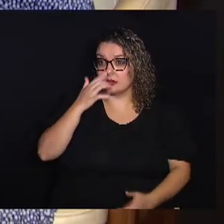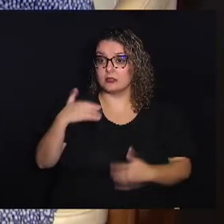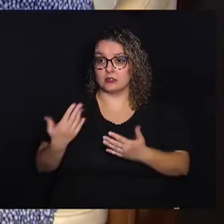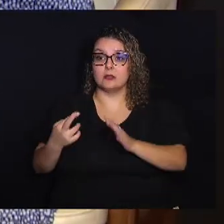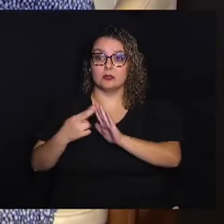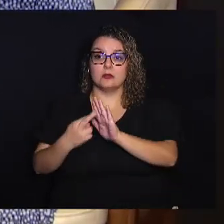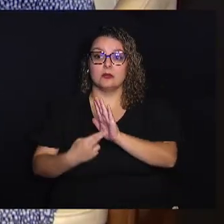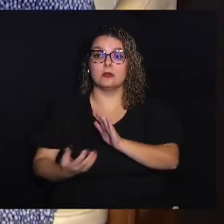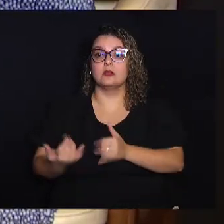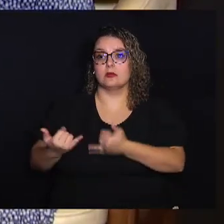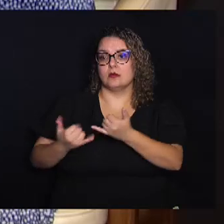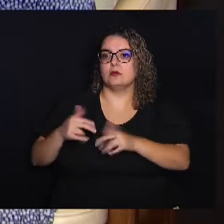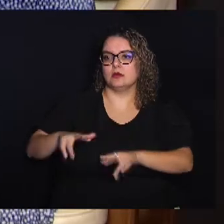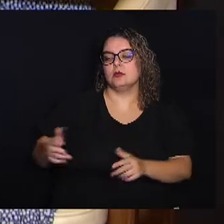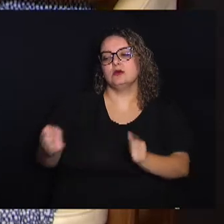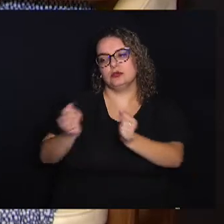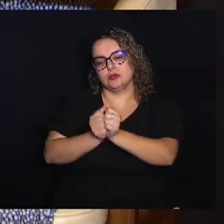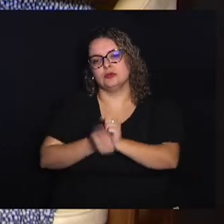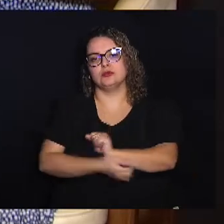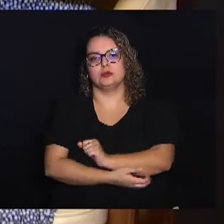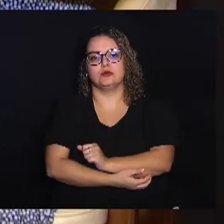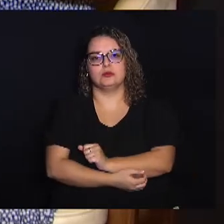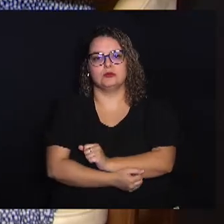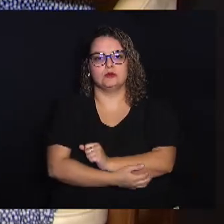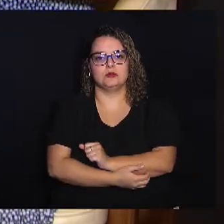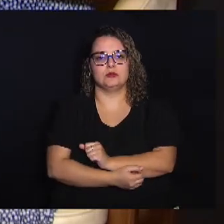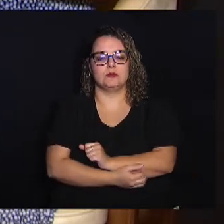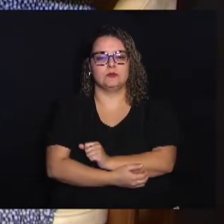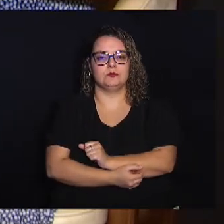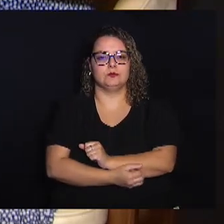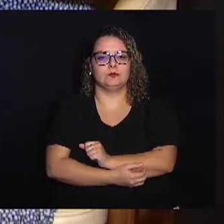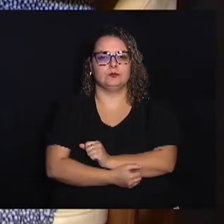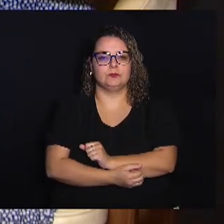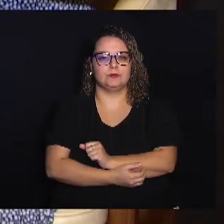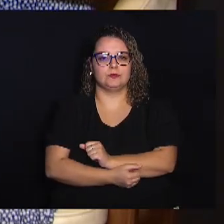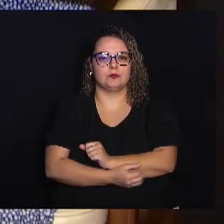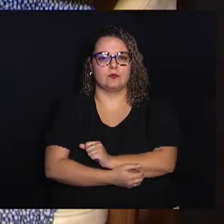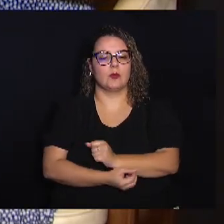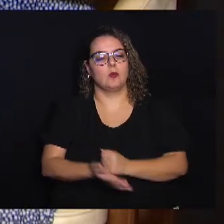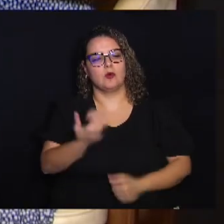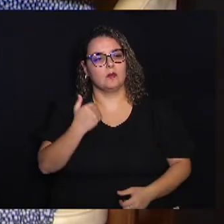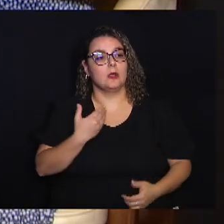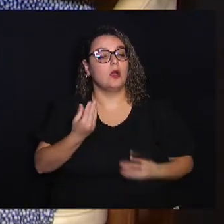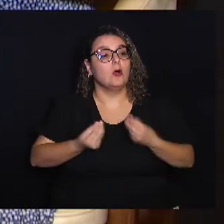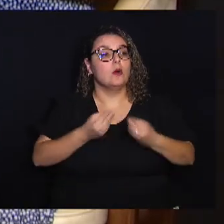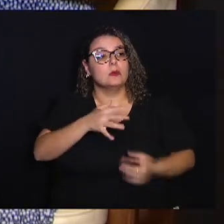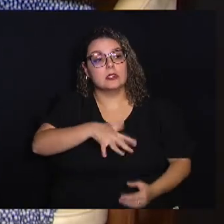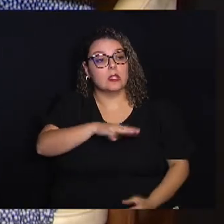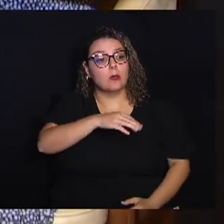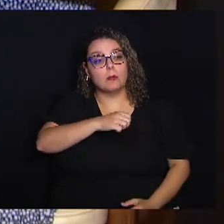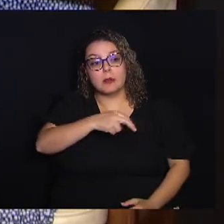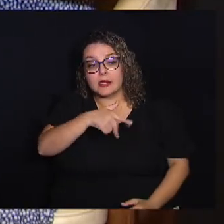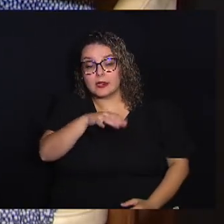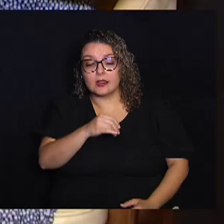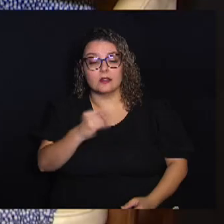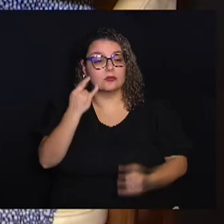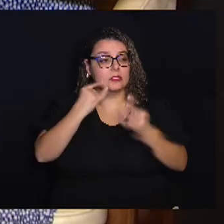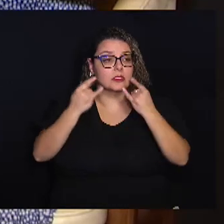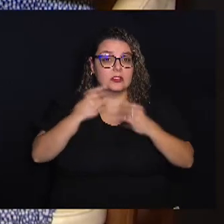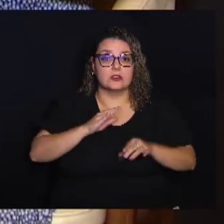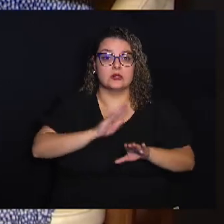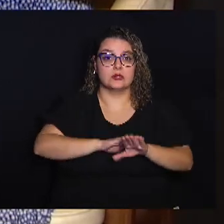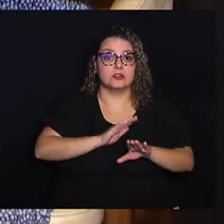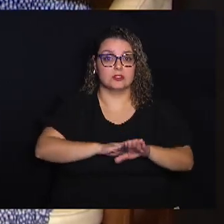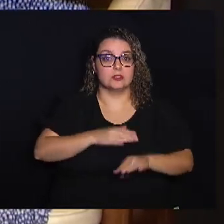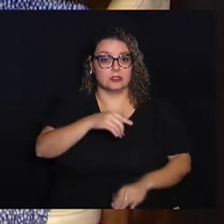regras desse jogo e elas jogam junto. Bom, vamos lá. Como está o mercado, assim, para quem tem interesse de atuar